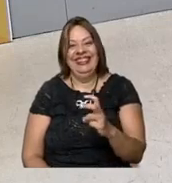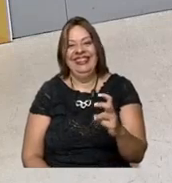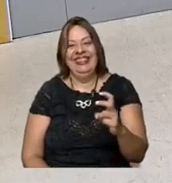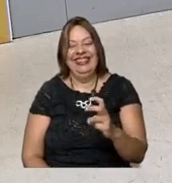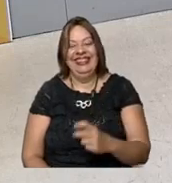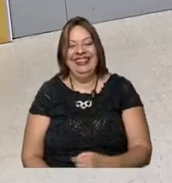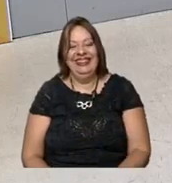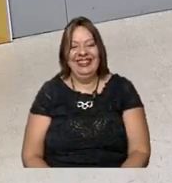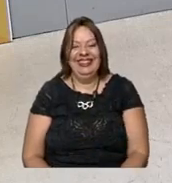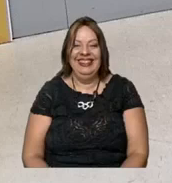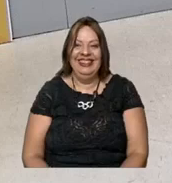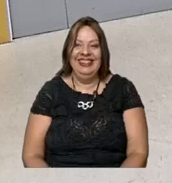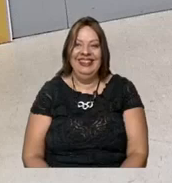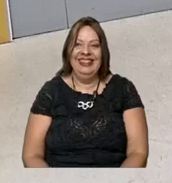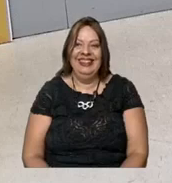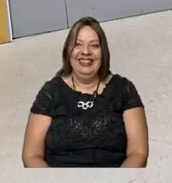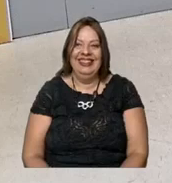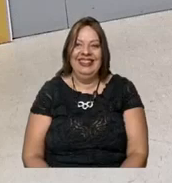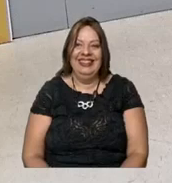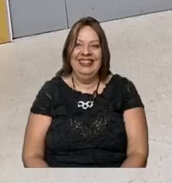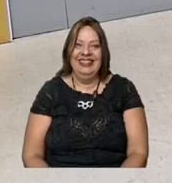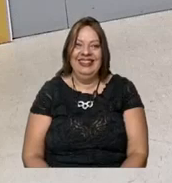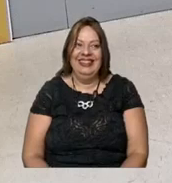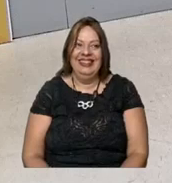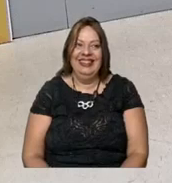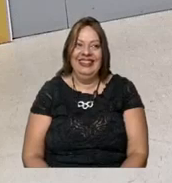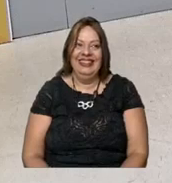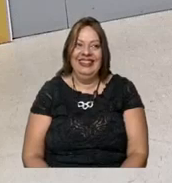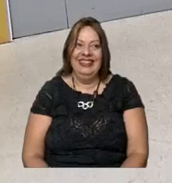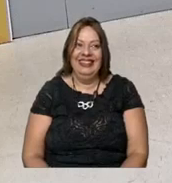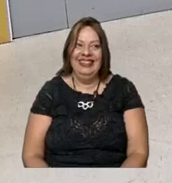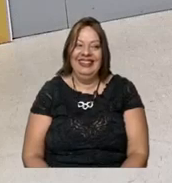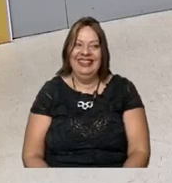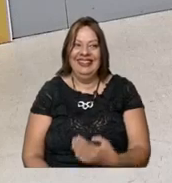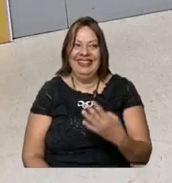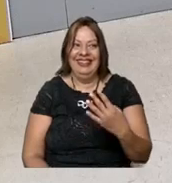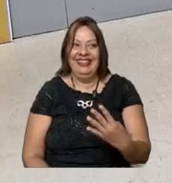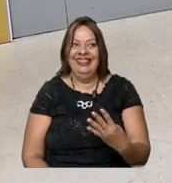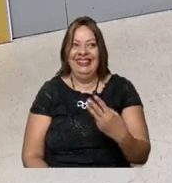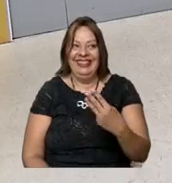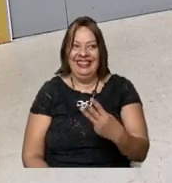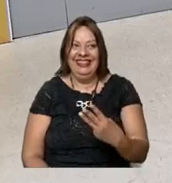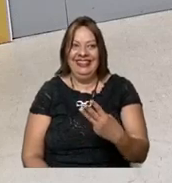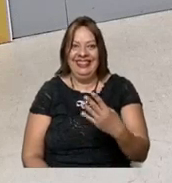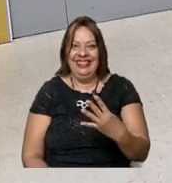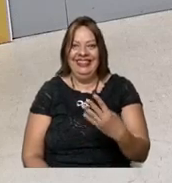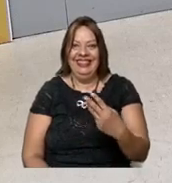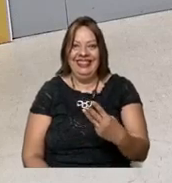55, eu chamo e você marca 55 e marque também